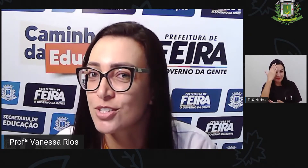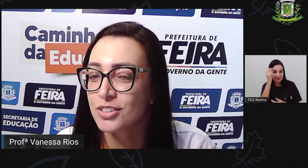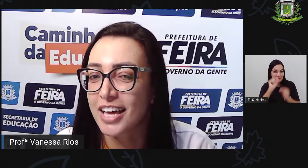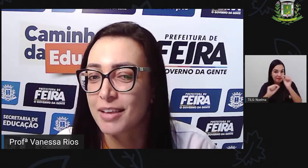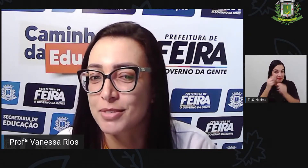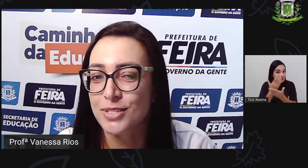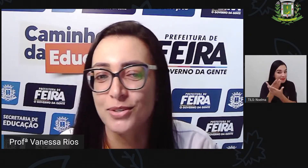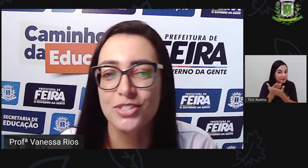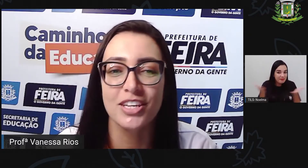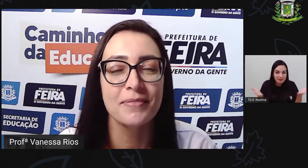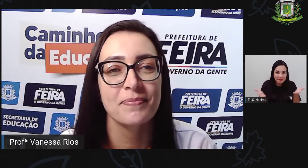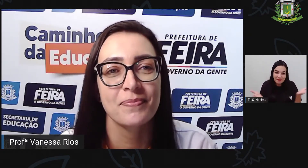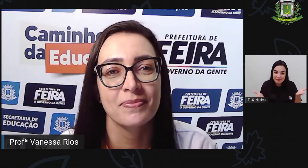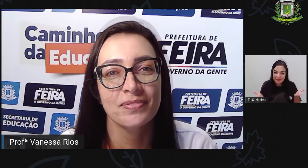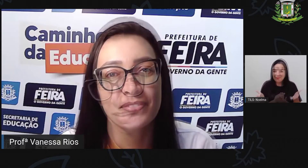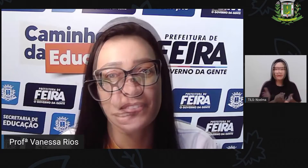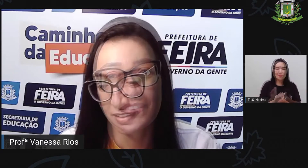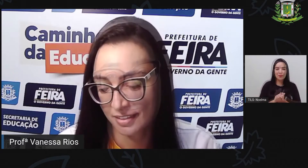nós estudaremos hoje?